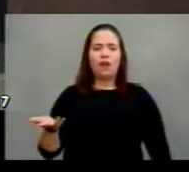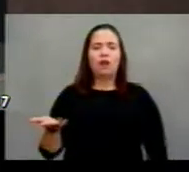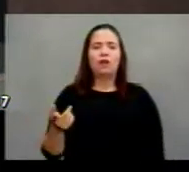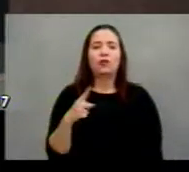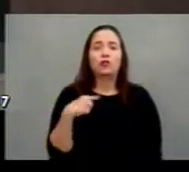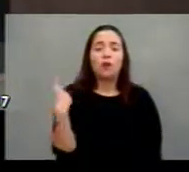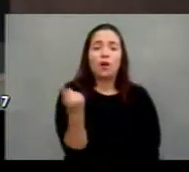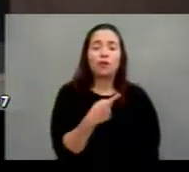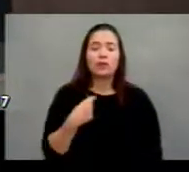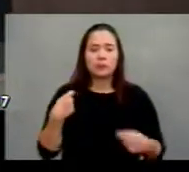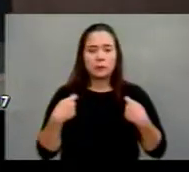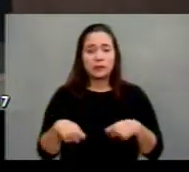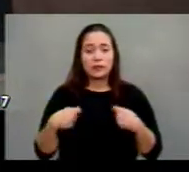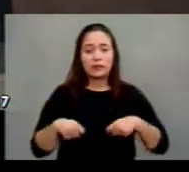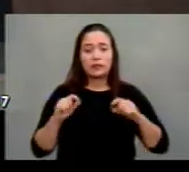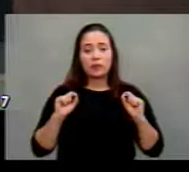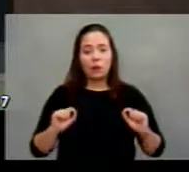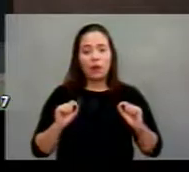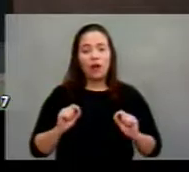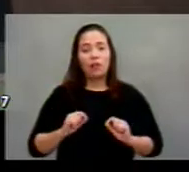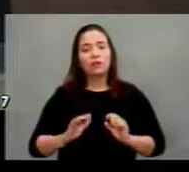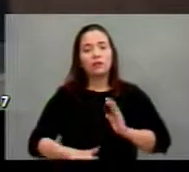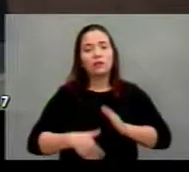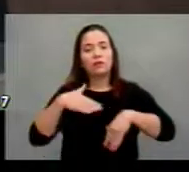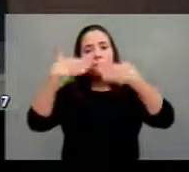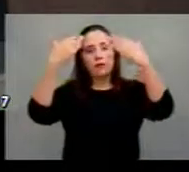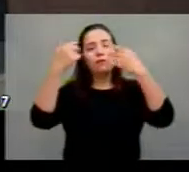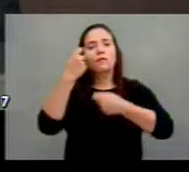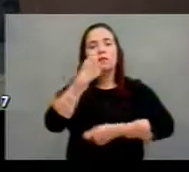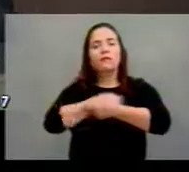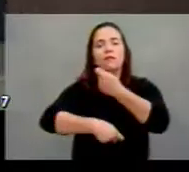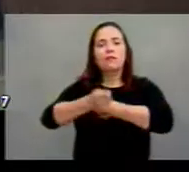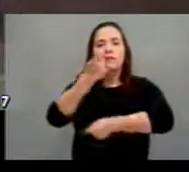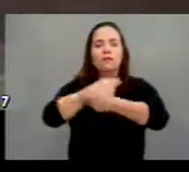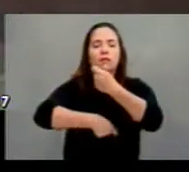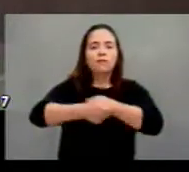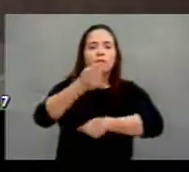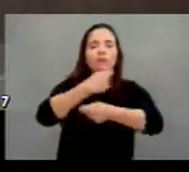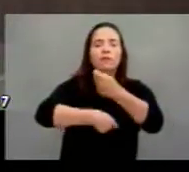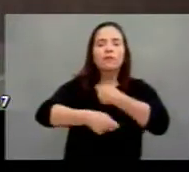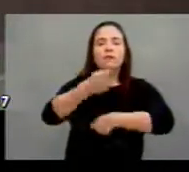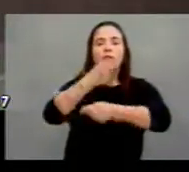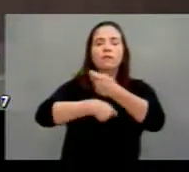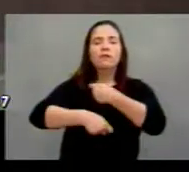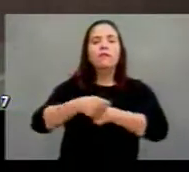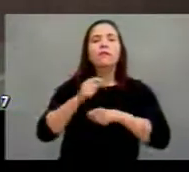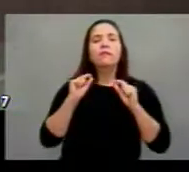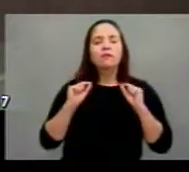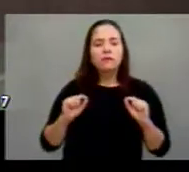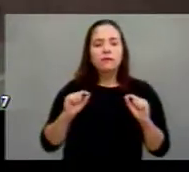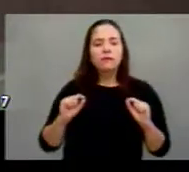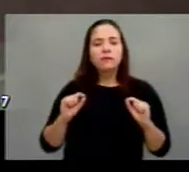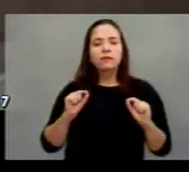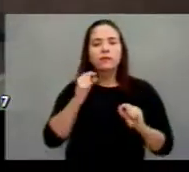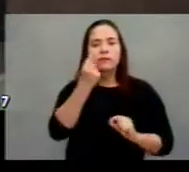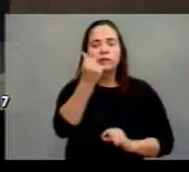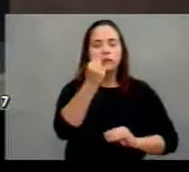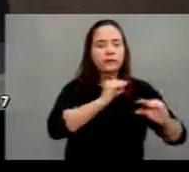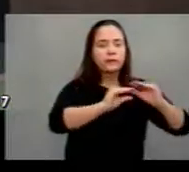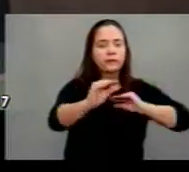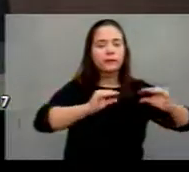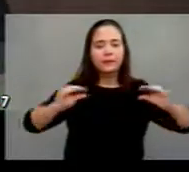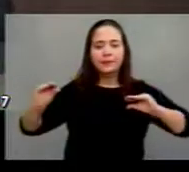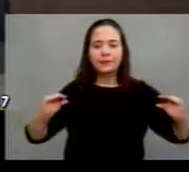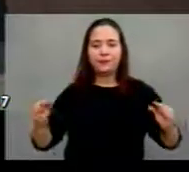Nós precisávamos, sobretudo, desenvolver uma agenda econômica de distribuição da riqueza, de reduzir